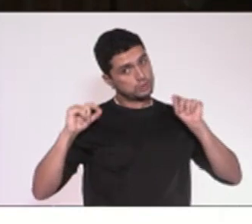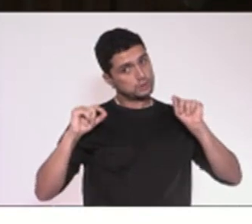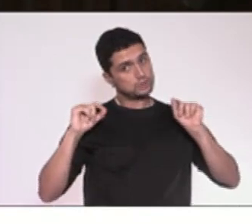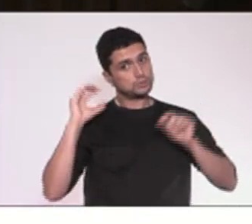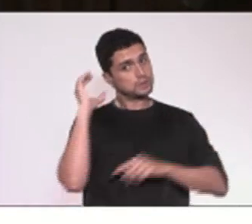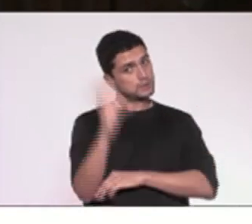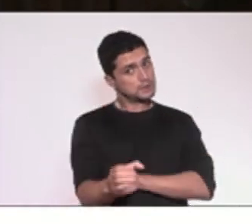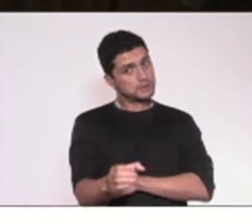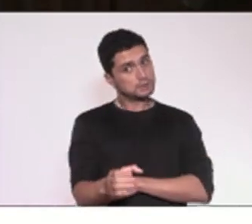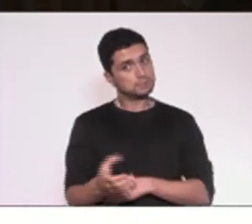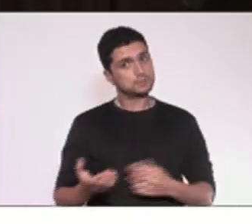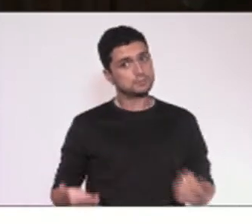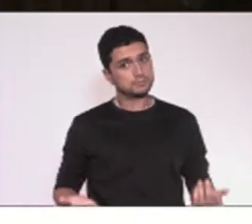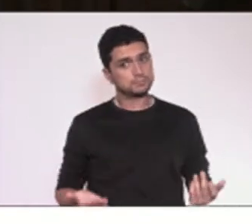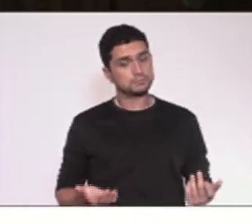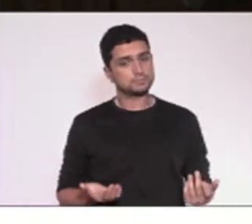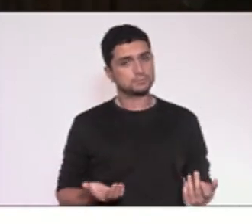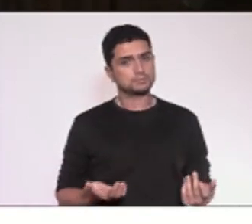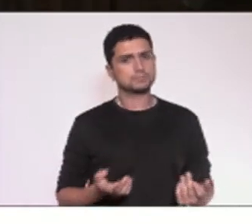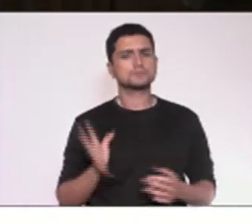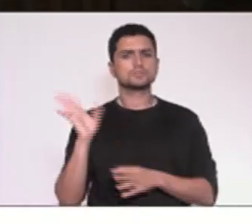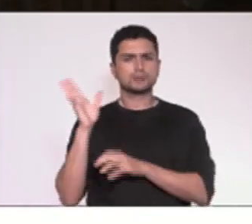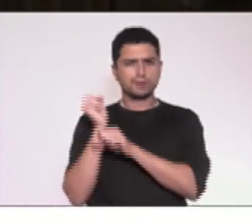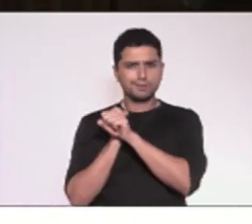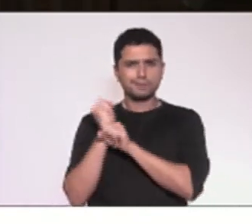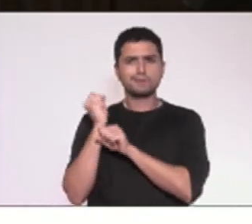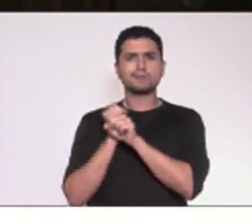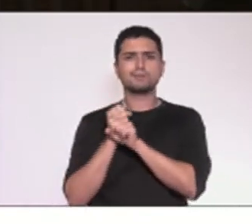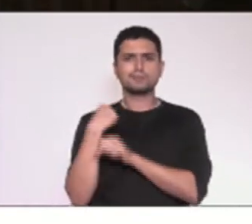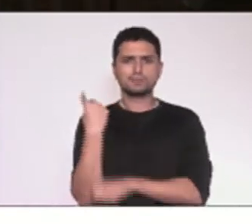que assistimos e continuamos assistindo